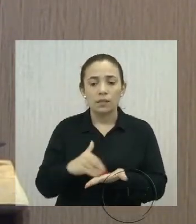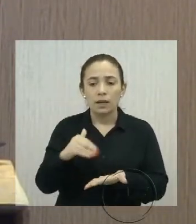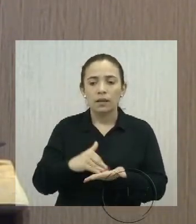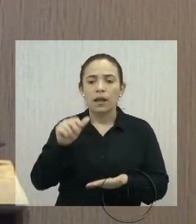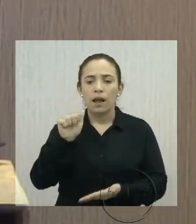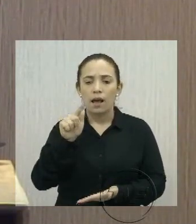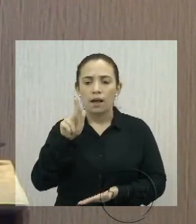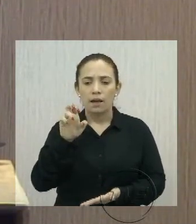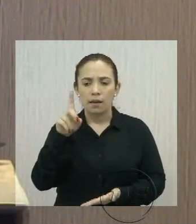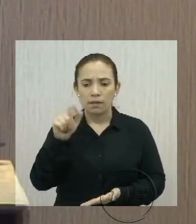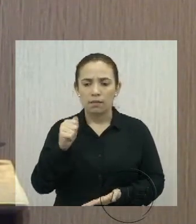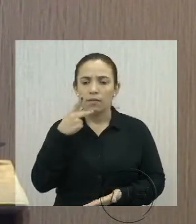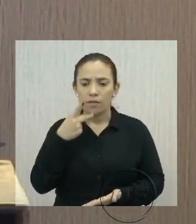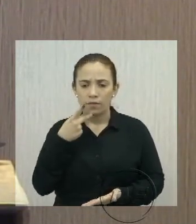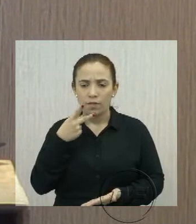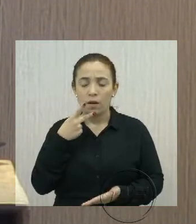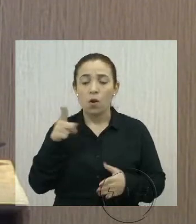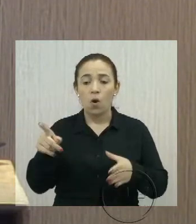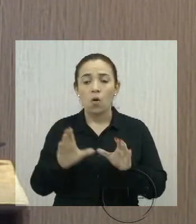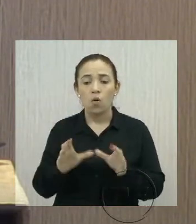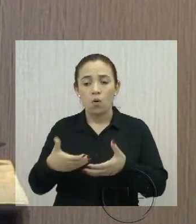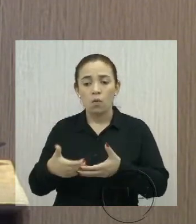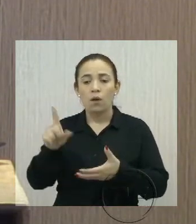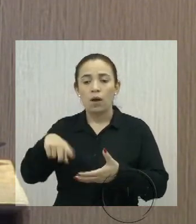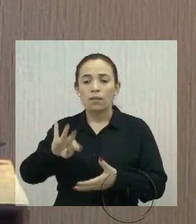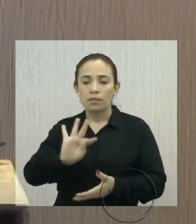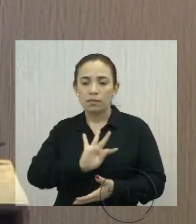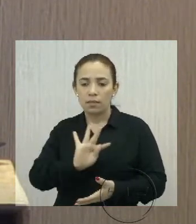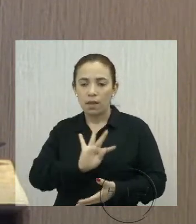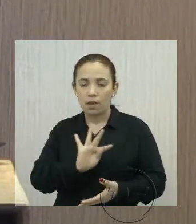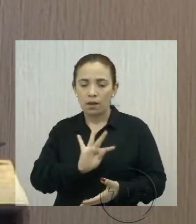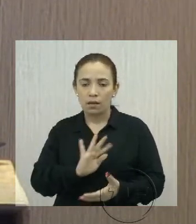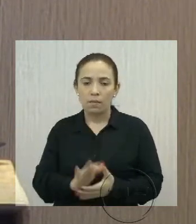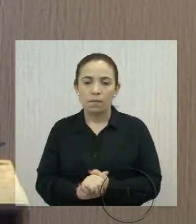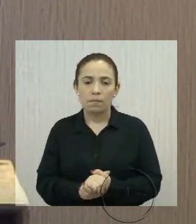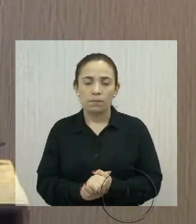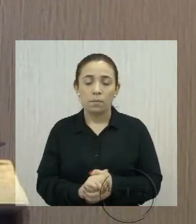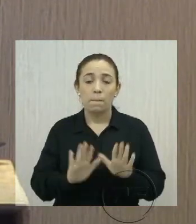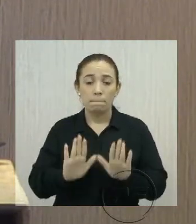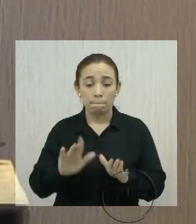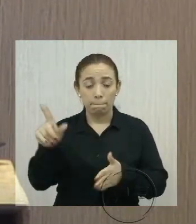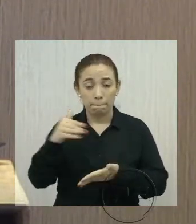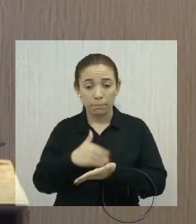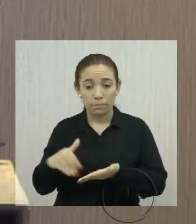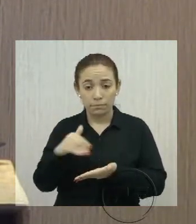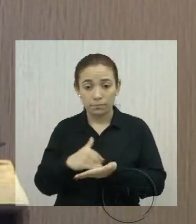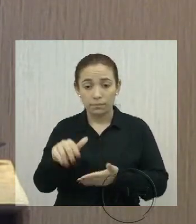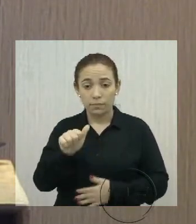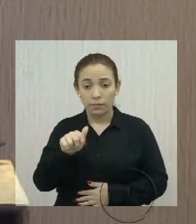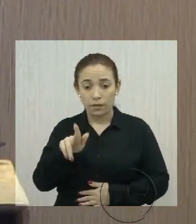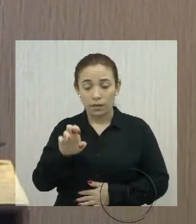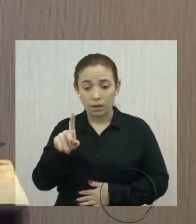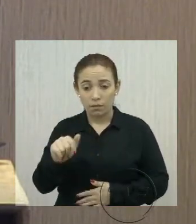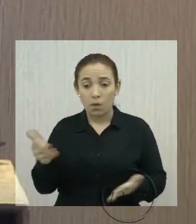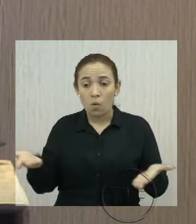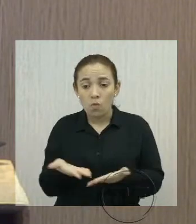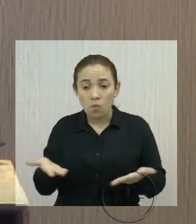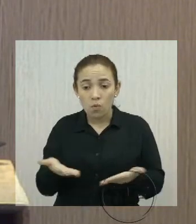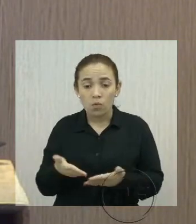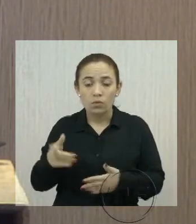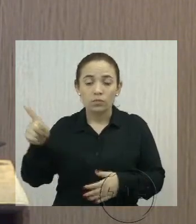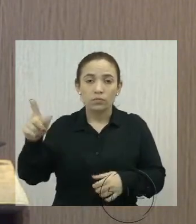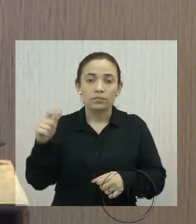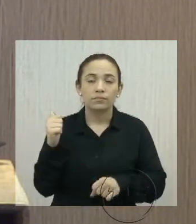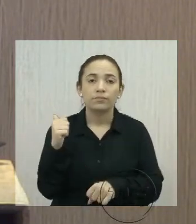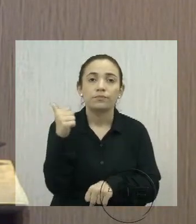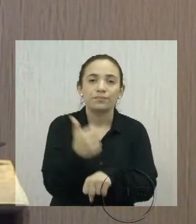falou, olha, essa comissão é só para as questões técnicas de atualização. Ok, mas a secretária Águeda é secretária hoje, em março